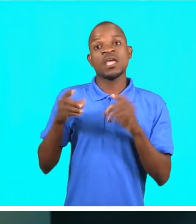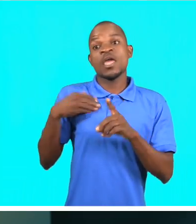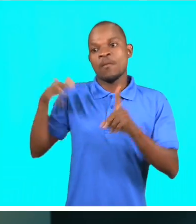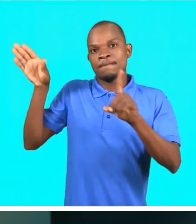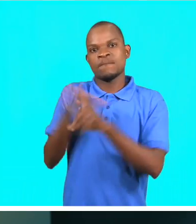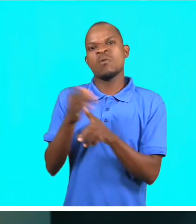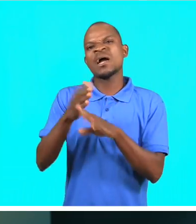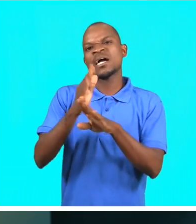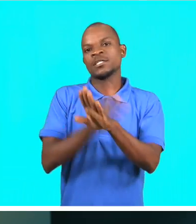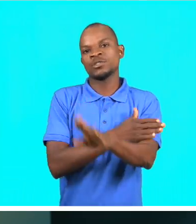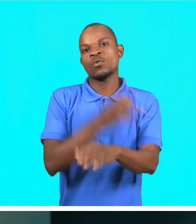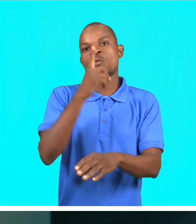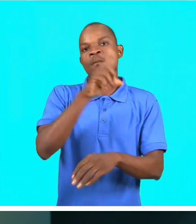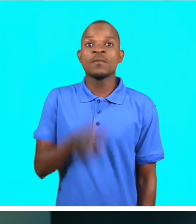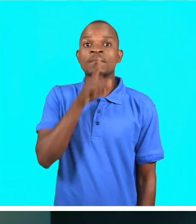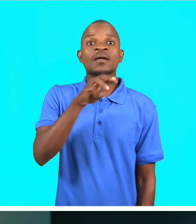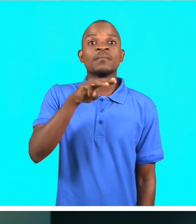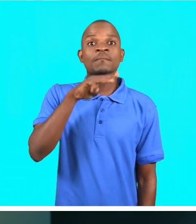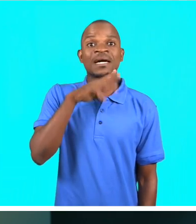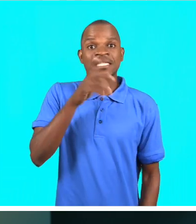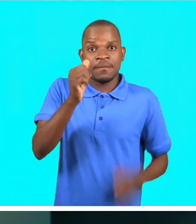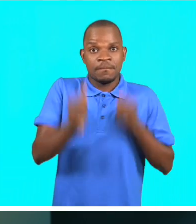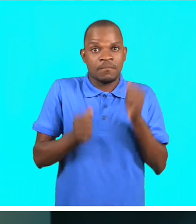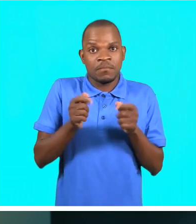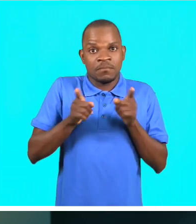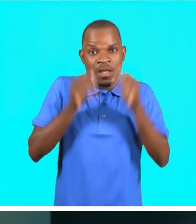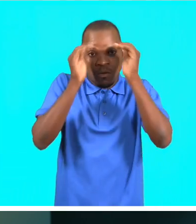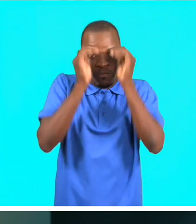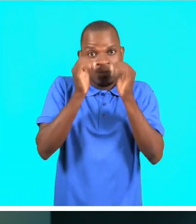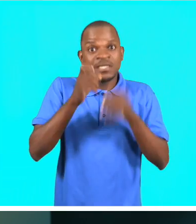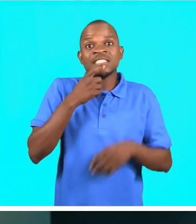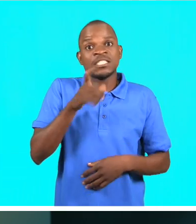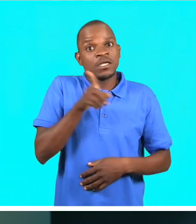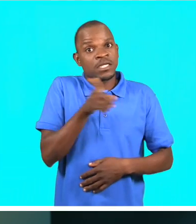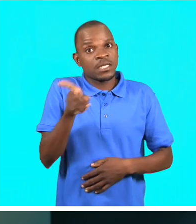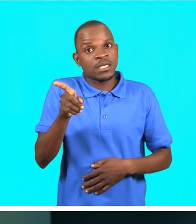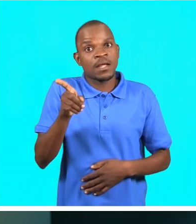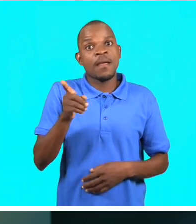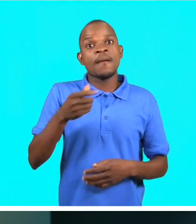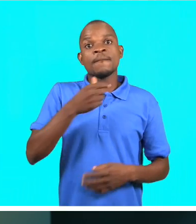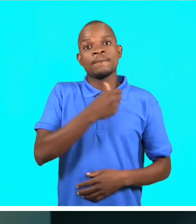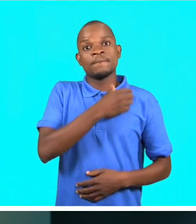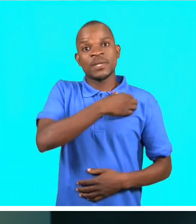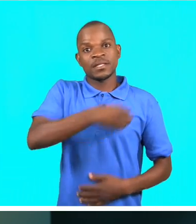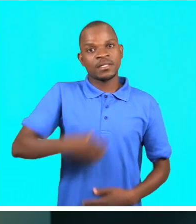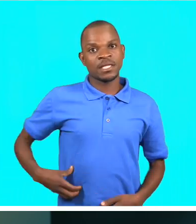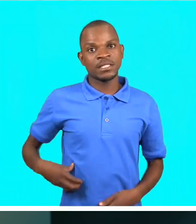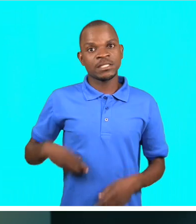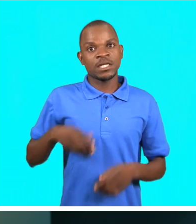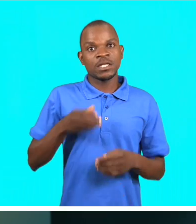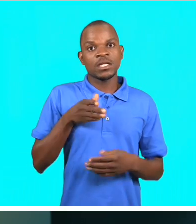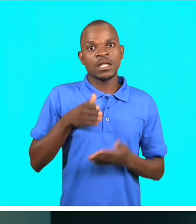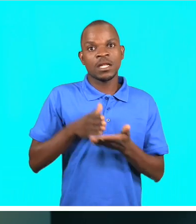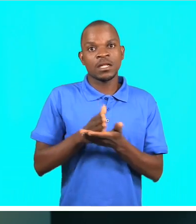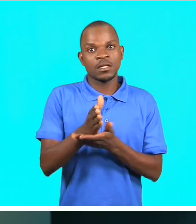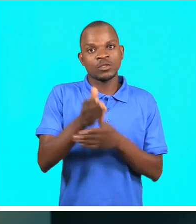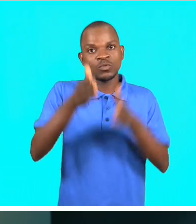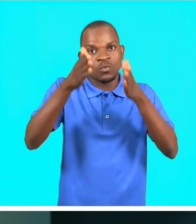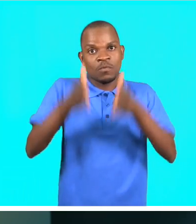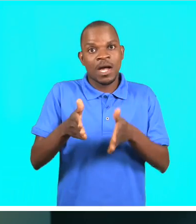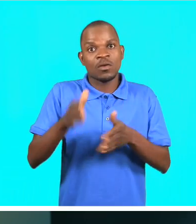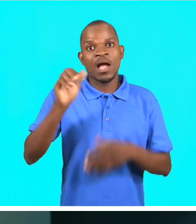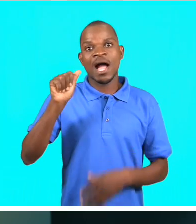dei de palmadas, mas passa um mês. Os pais da velocista acusam a presidente da Liga dos